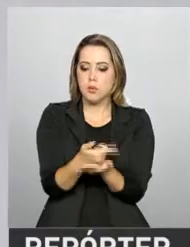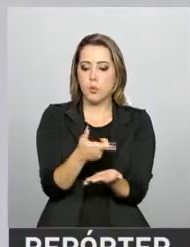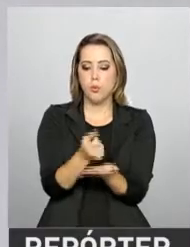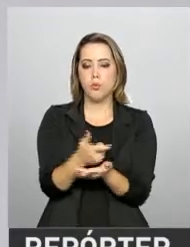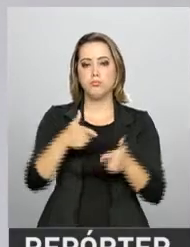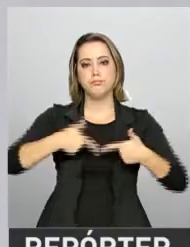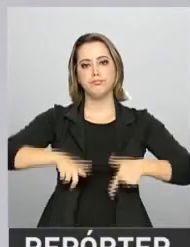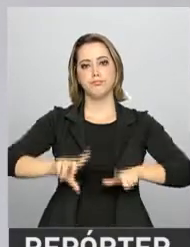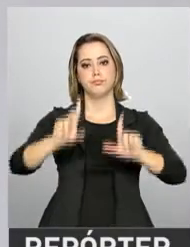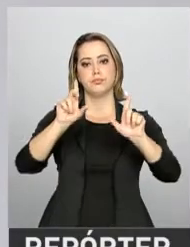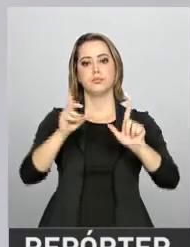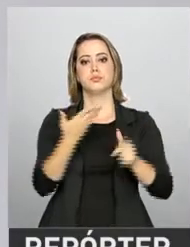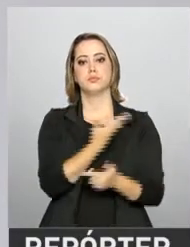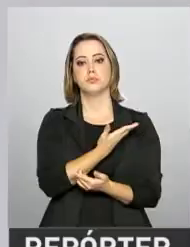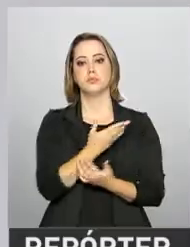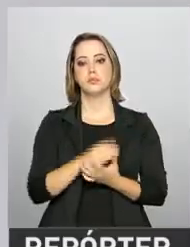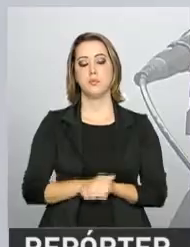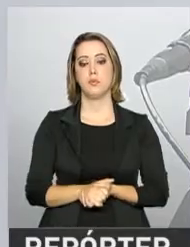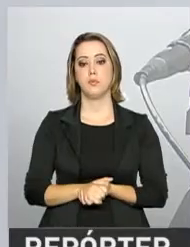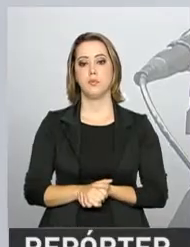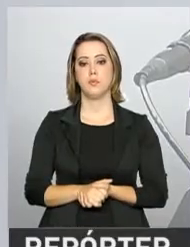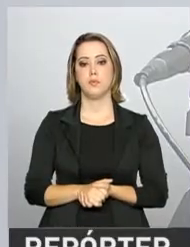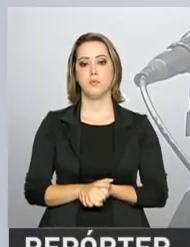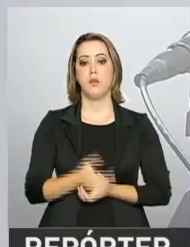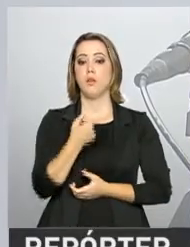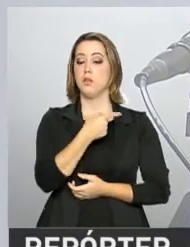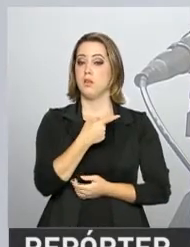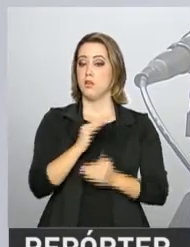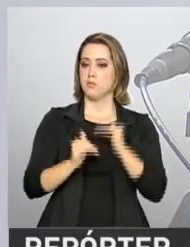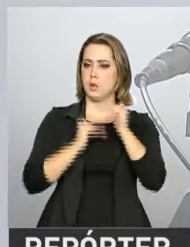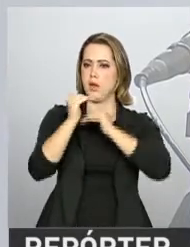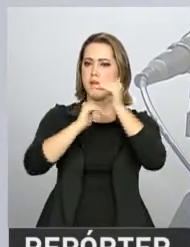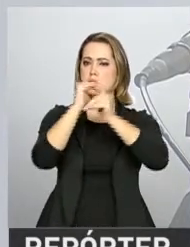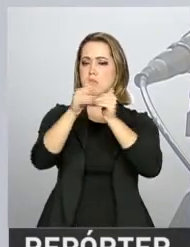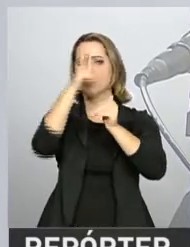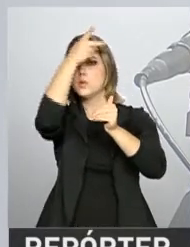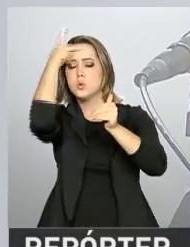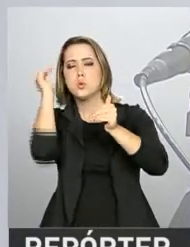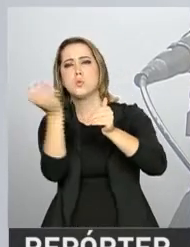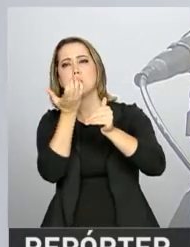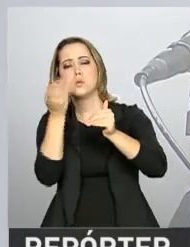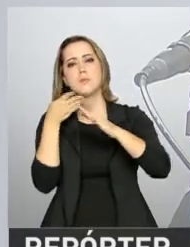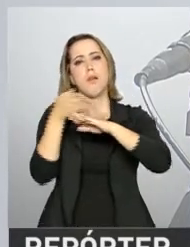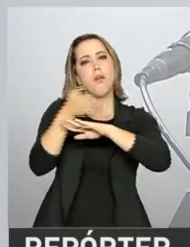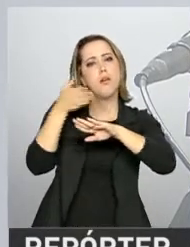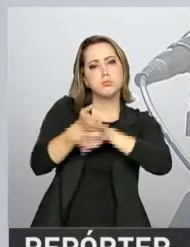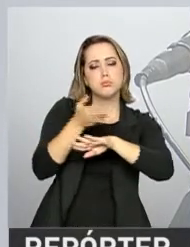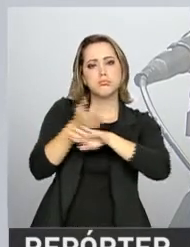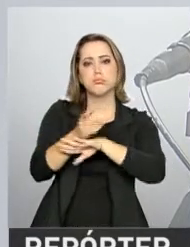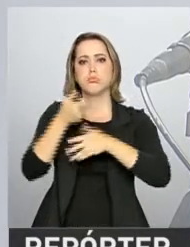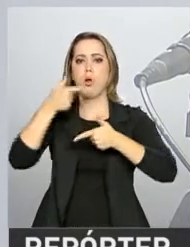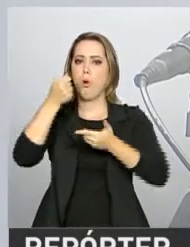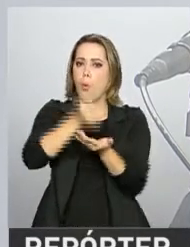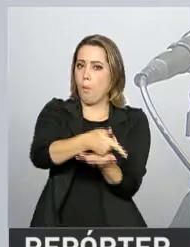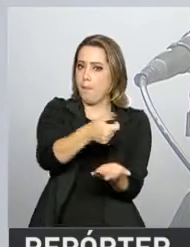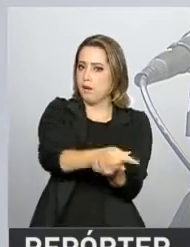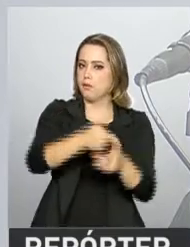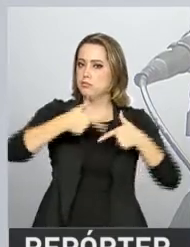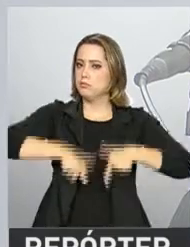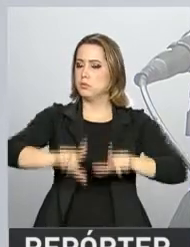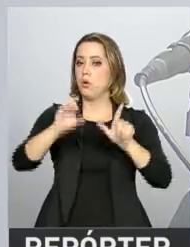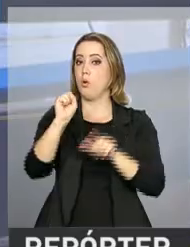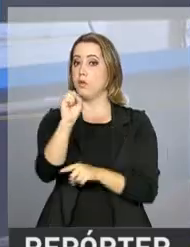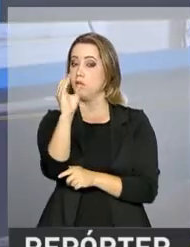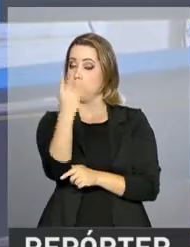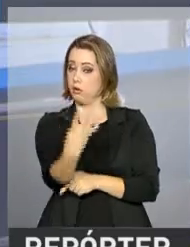cadastrados no programa tesouro direto esse crescimento ele foi de 84% em 12